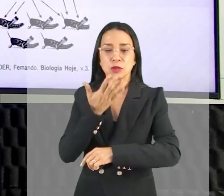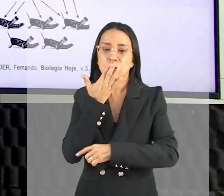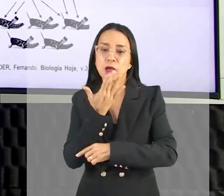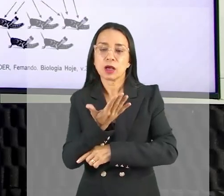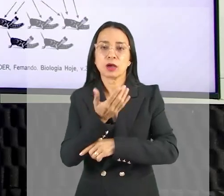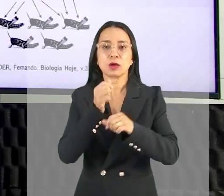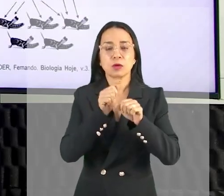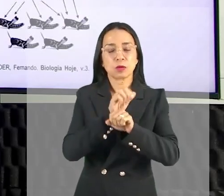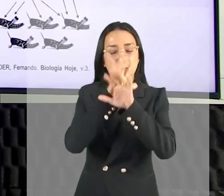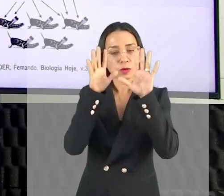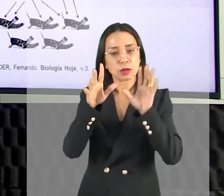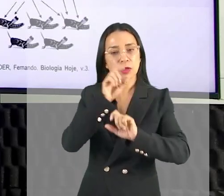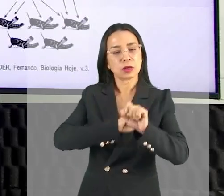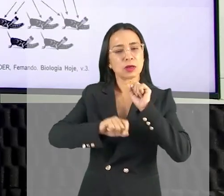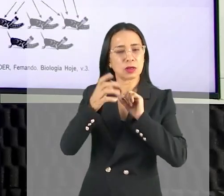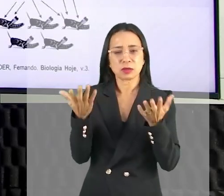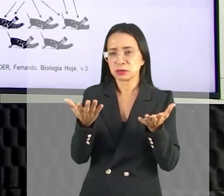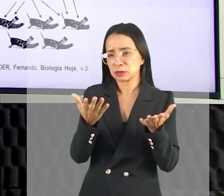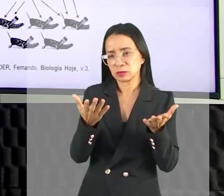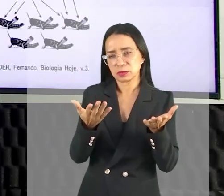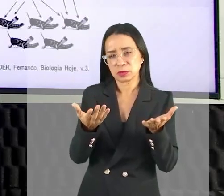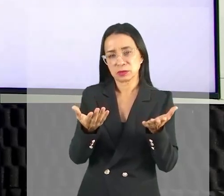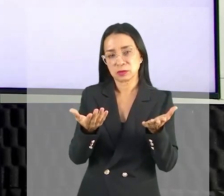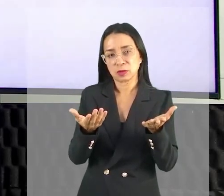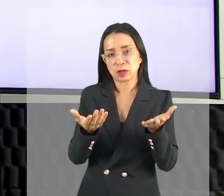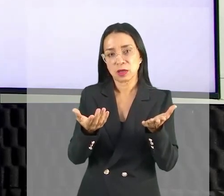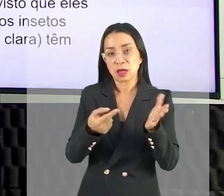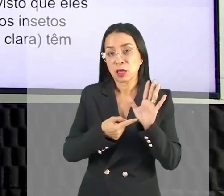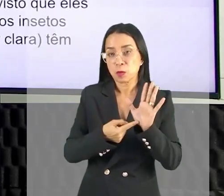sendo favorecidos, e a gente está vendo que não é o caso.